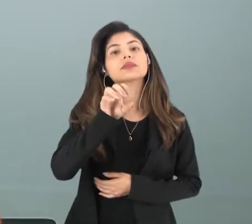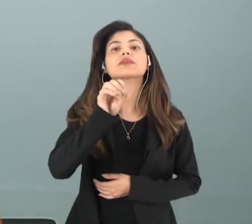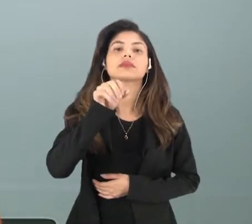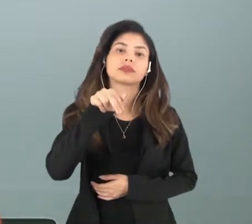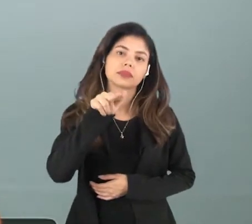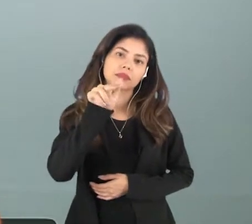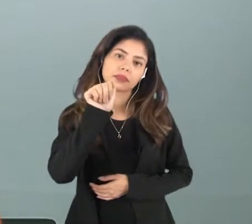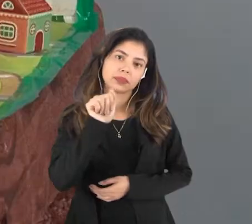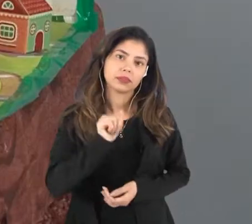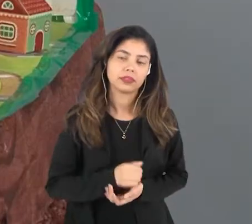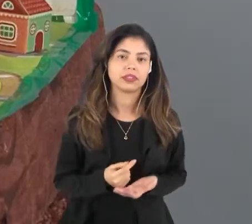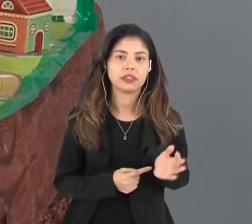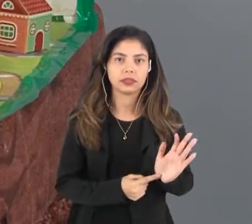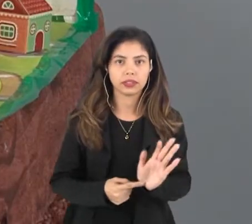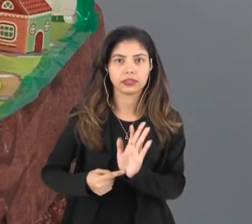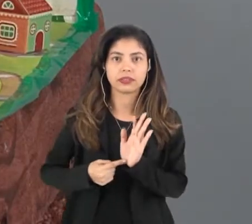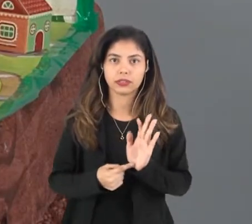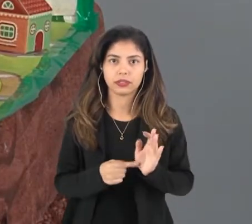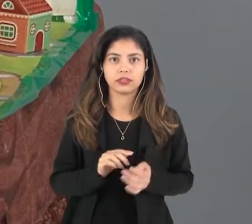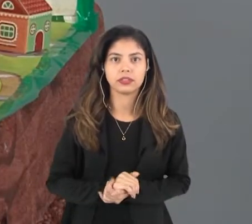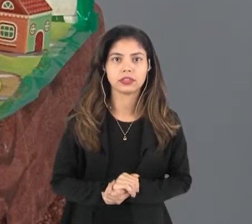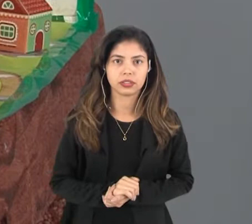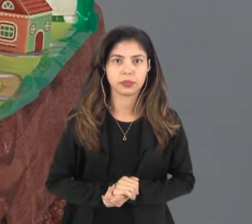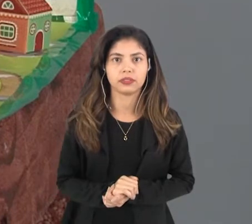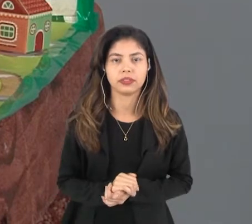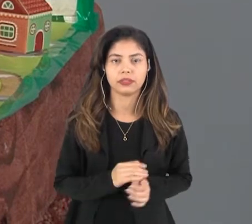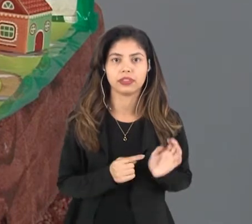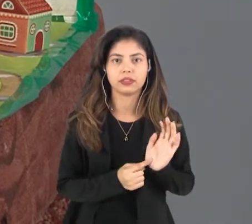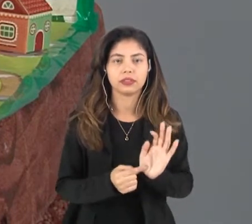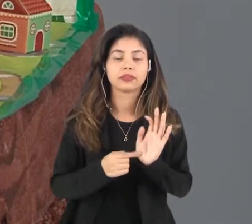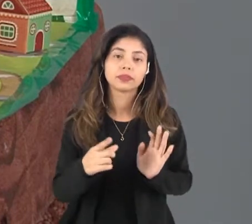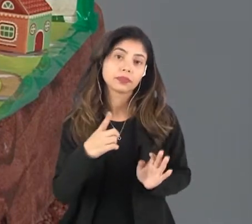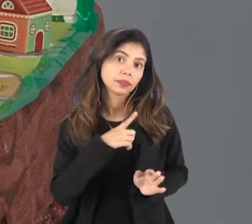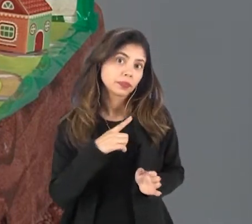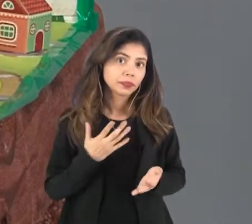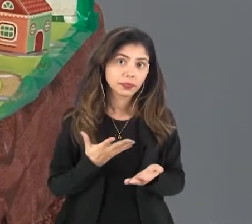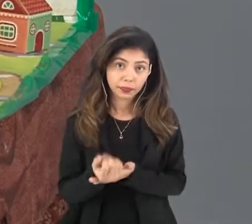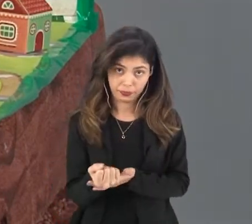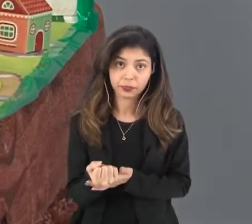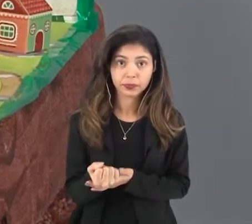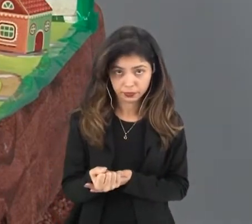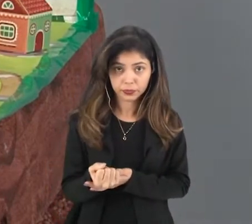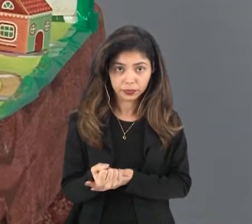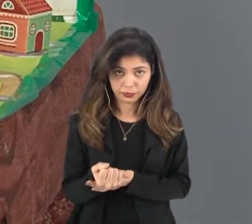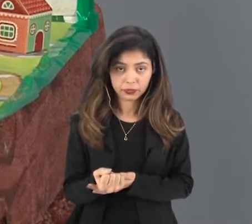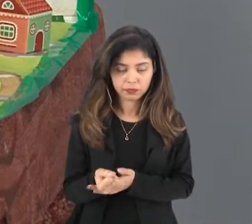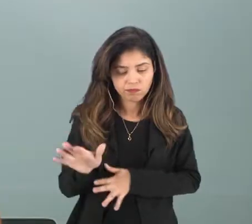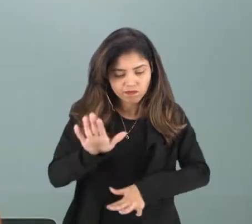foi para a cidade, aqui, ó, em busca de um tratamento. Ela ficou